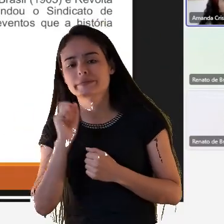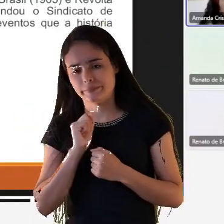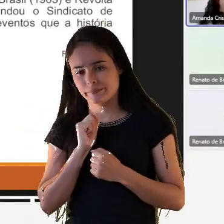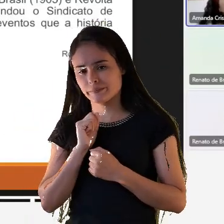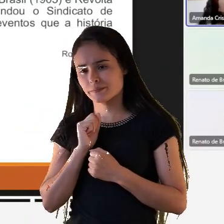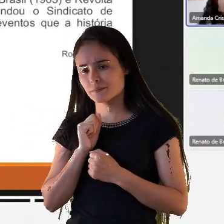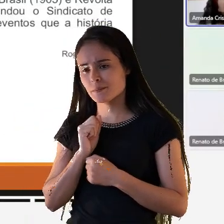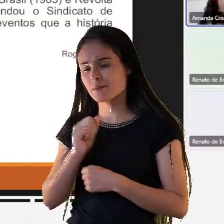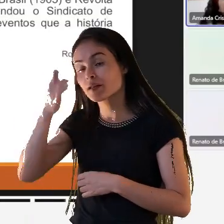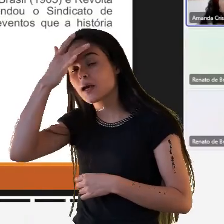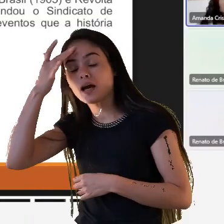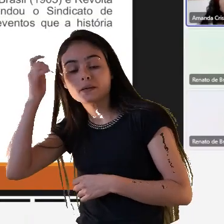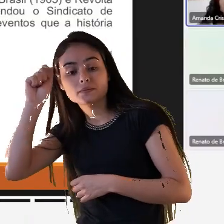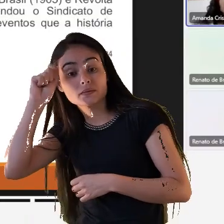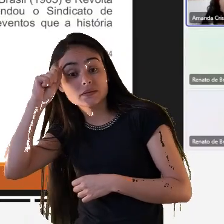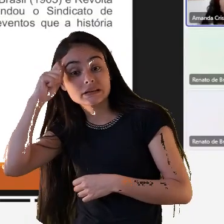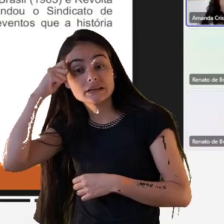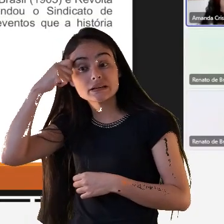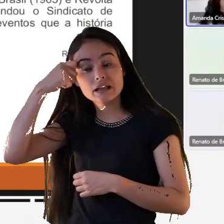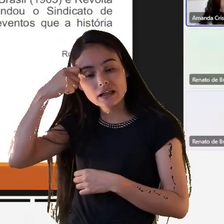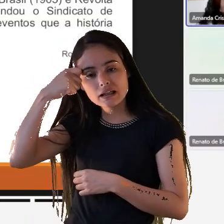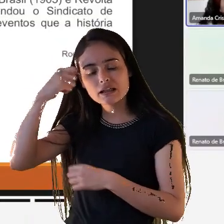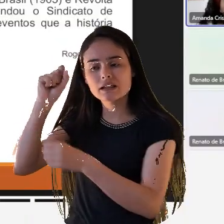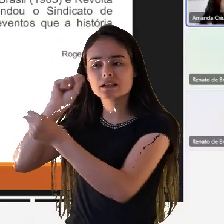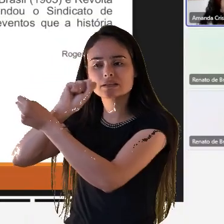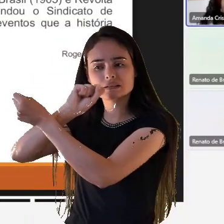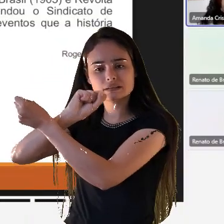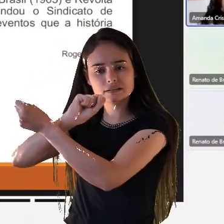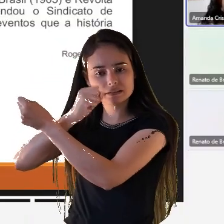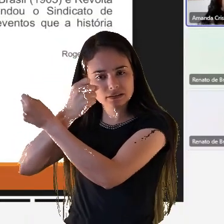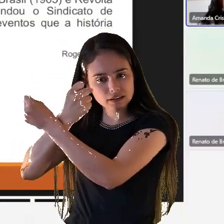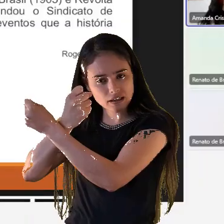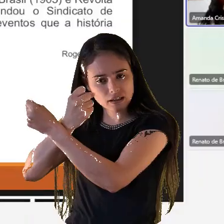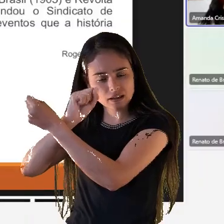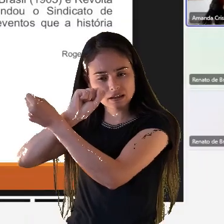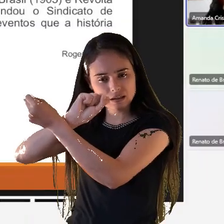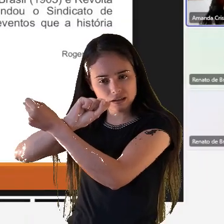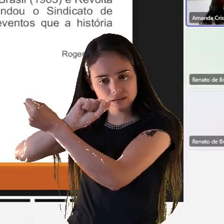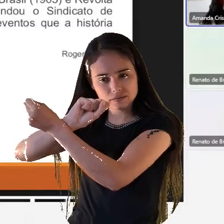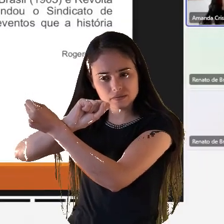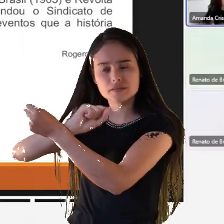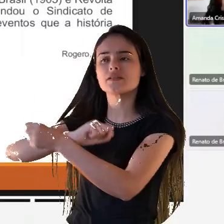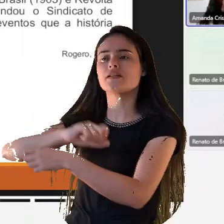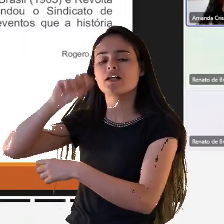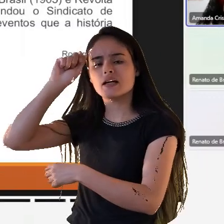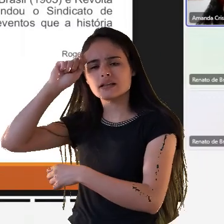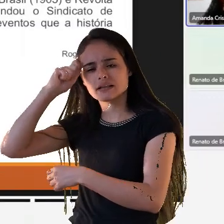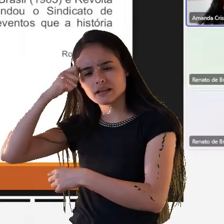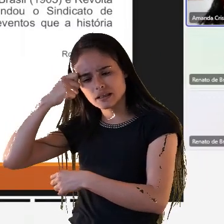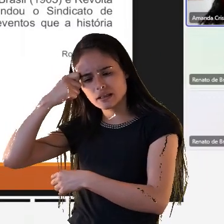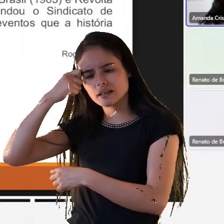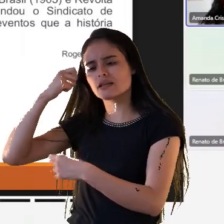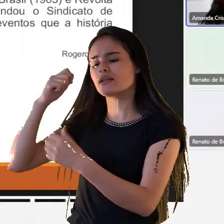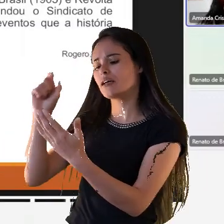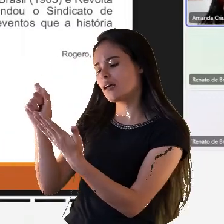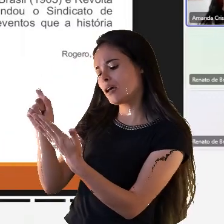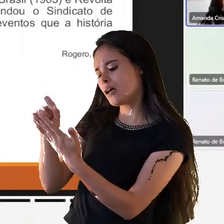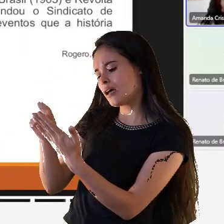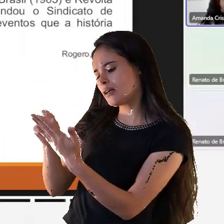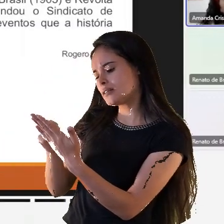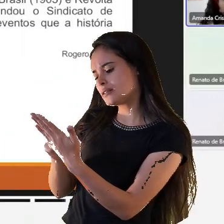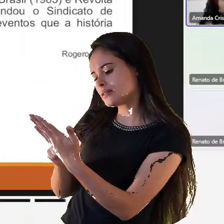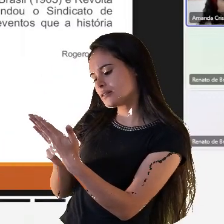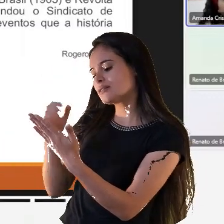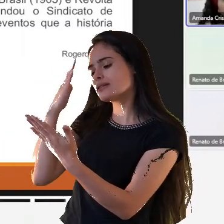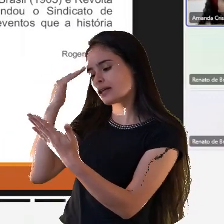escravizados. E aí ele tinha escravizados que sabiam ler e escrever, escravizados que sabiam ofícios, e aí